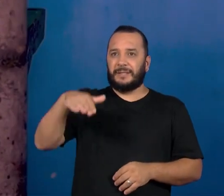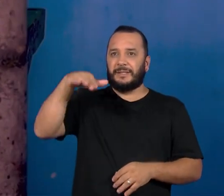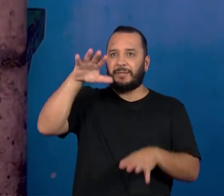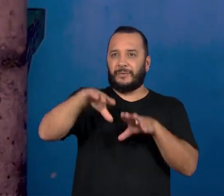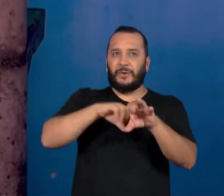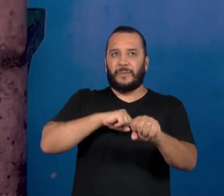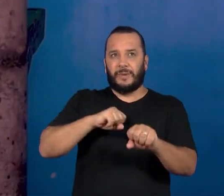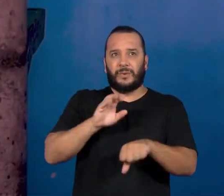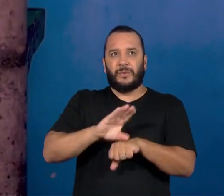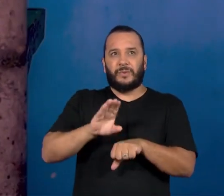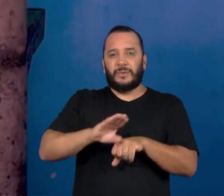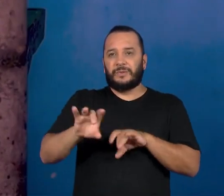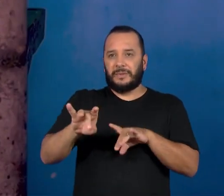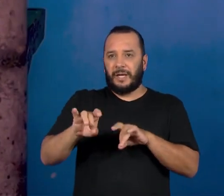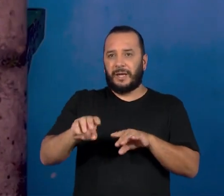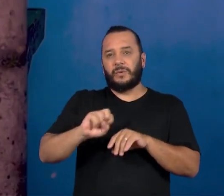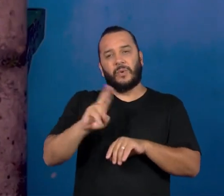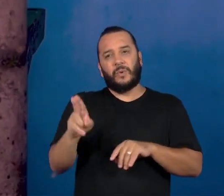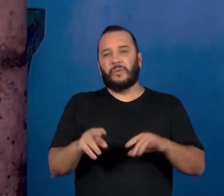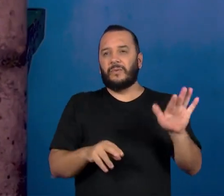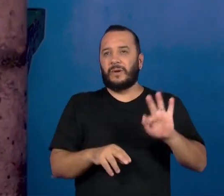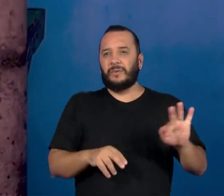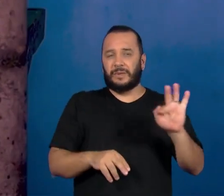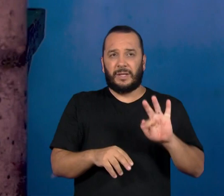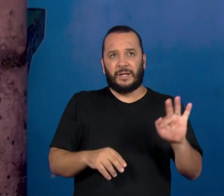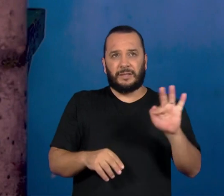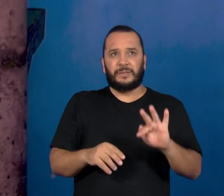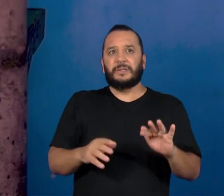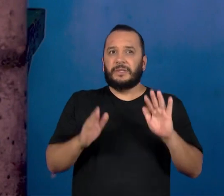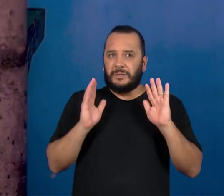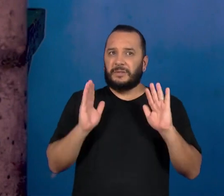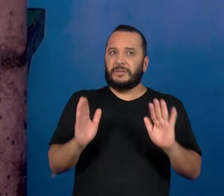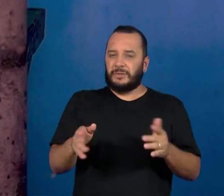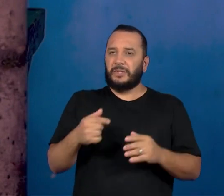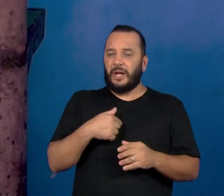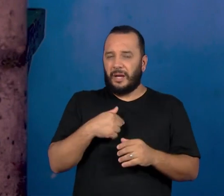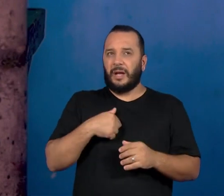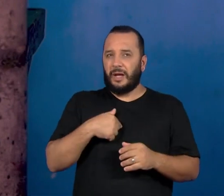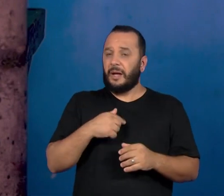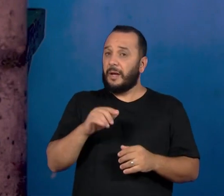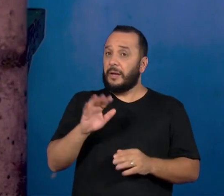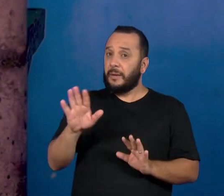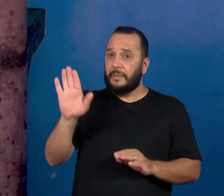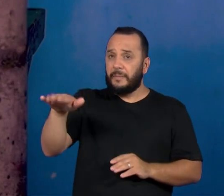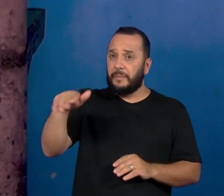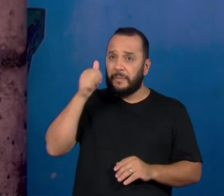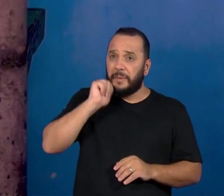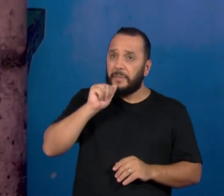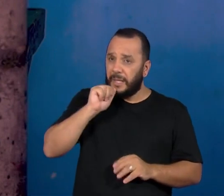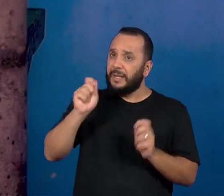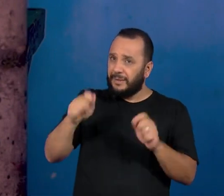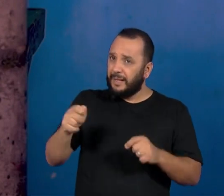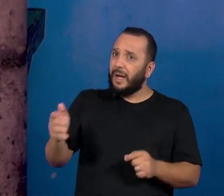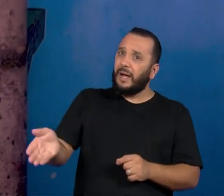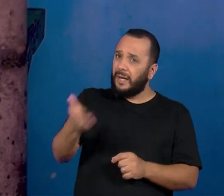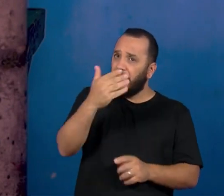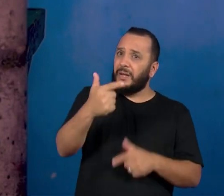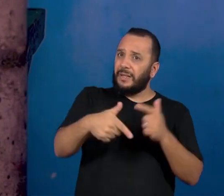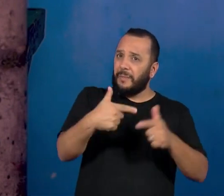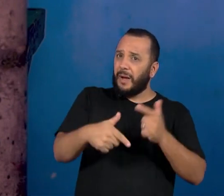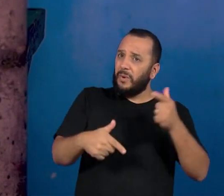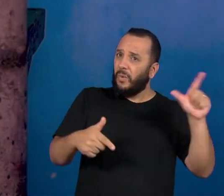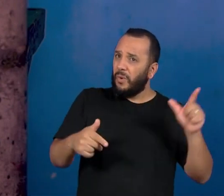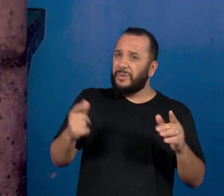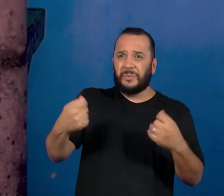em curso técnico ou em faculdade, e se empoderando também, né, e dizendo para ela, mãe, tem outros caminhos, ou mãe,